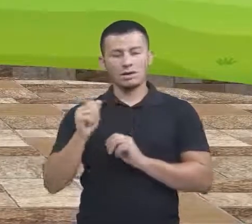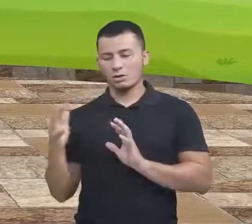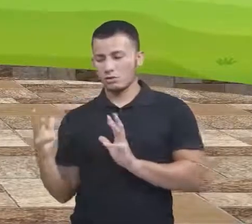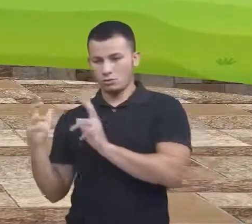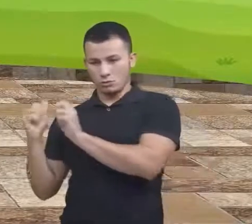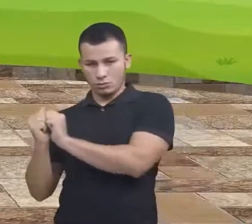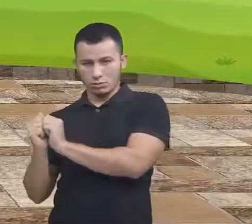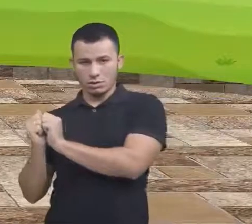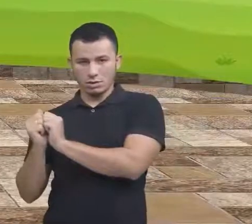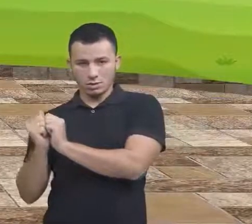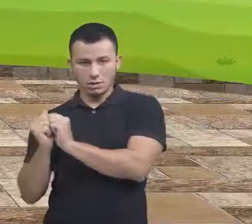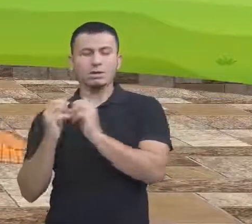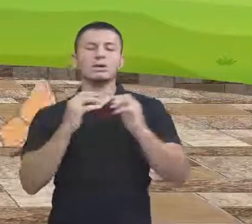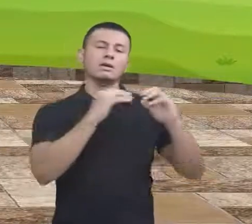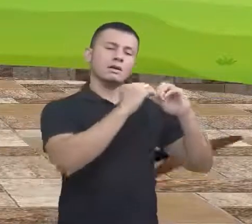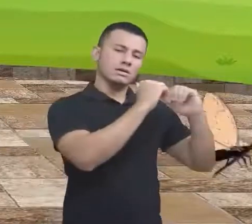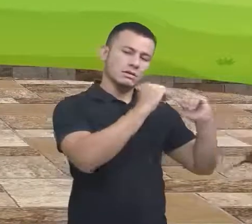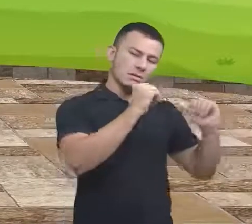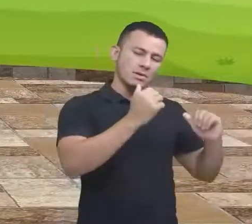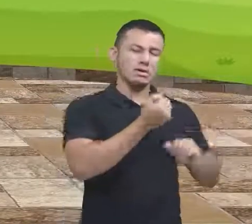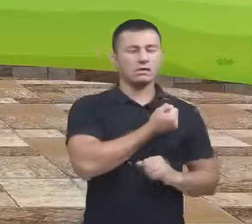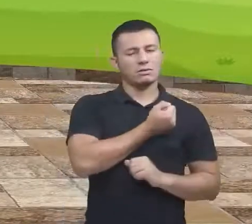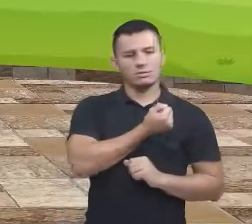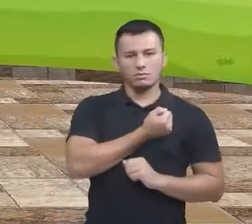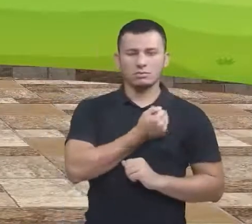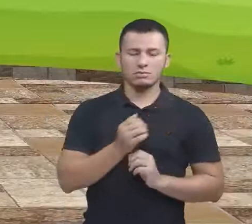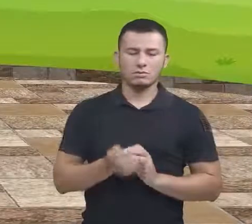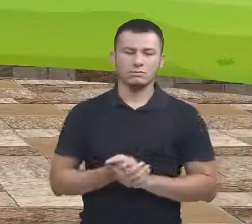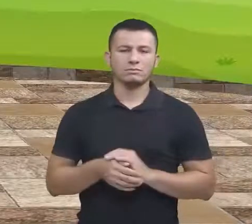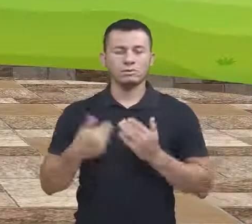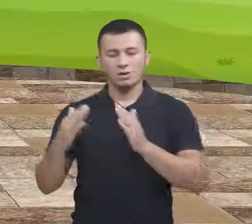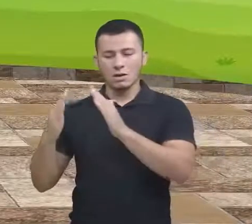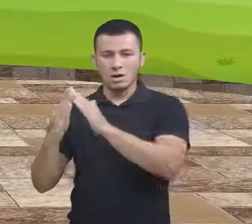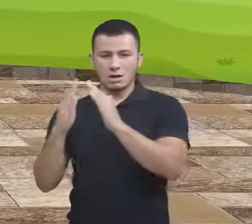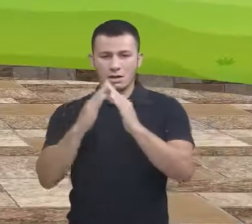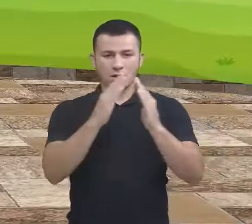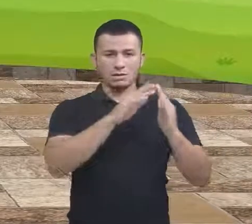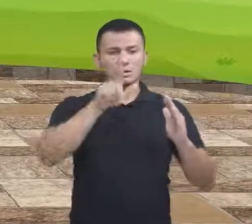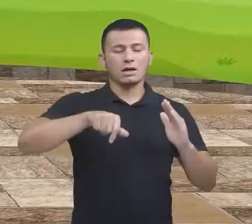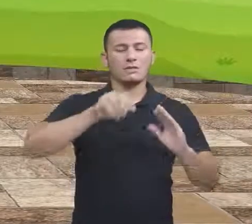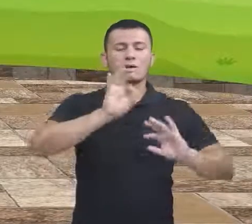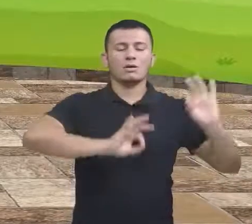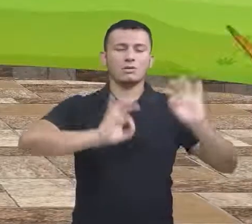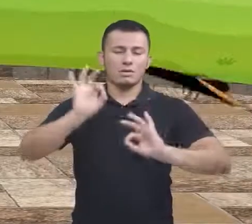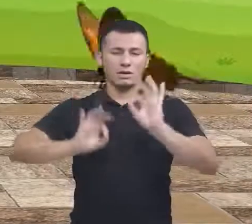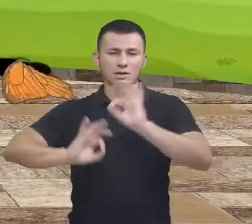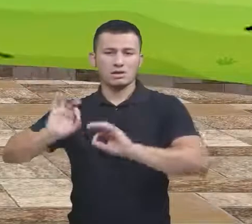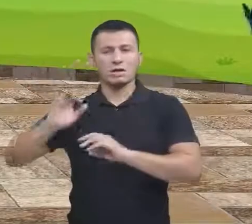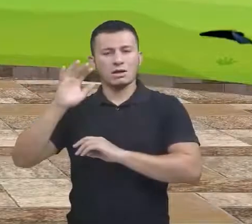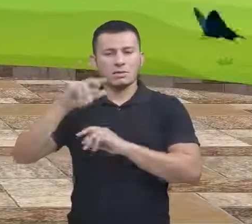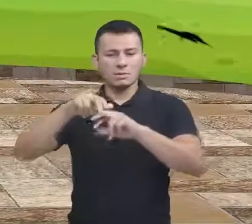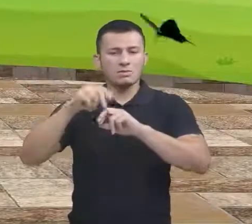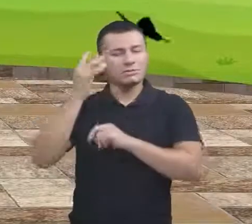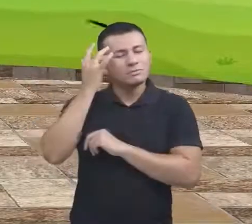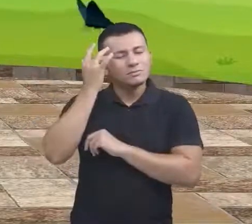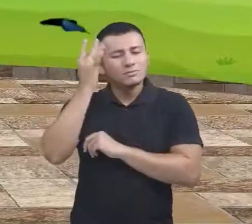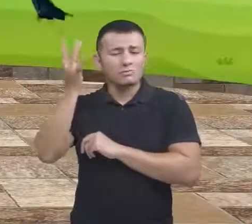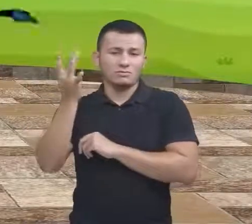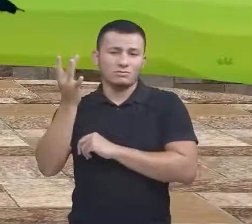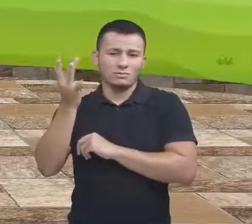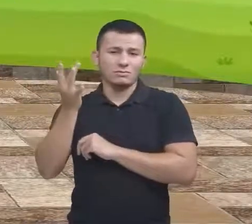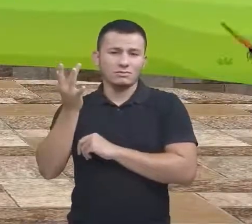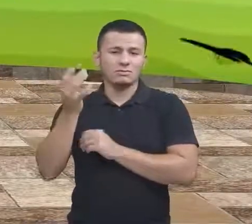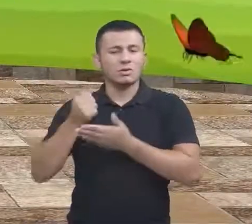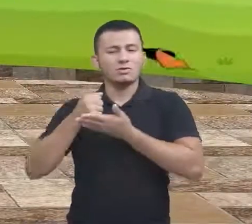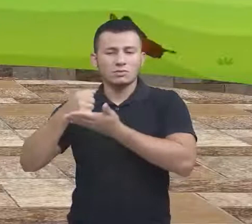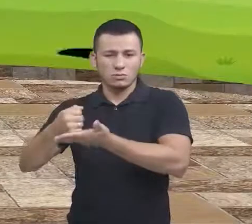e decompor os números essas casinhas servem para isso para facilitar a composição e